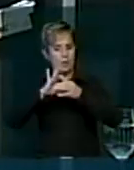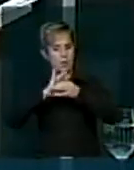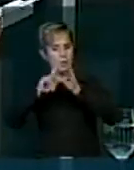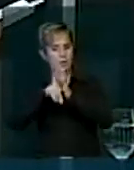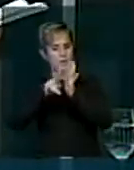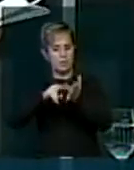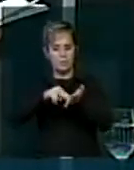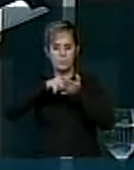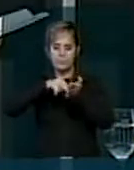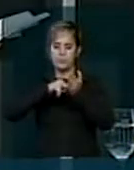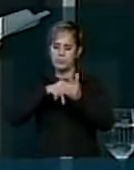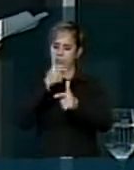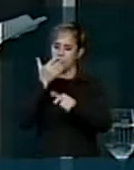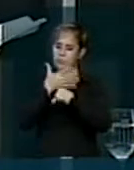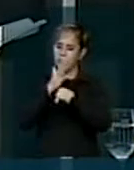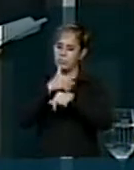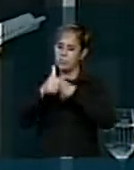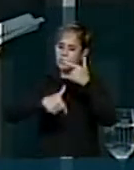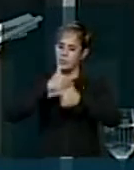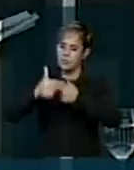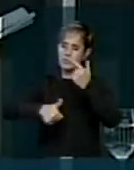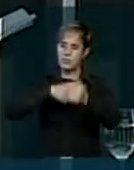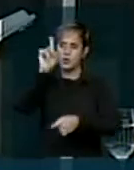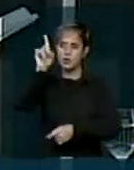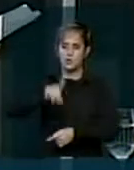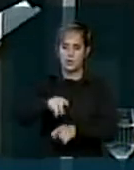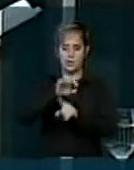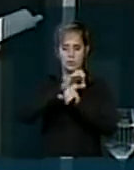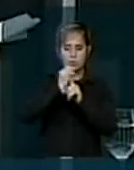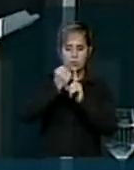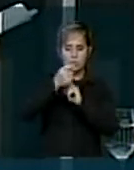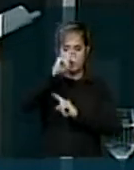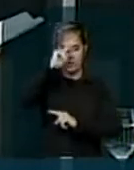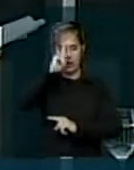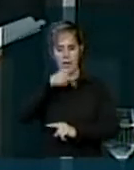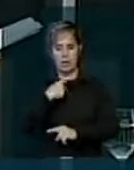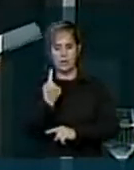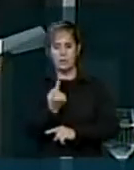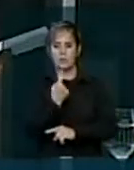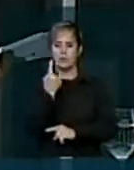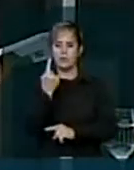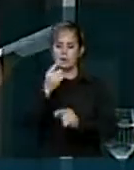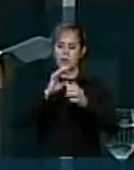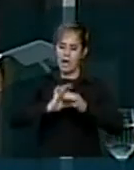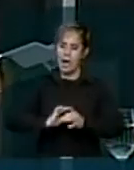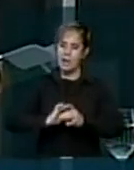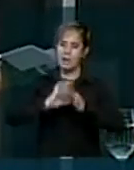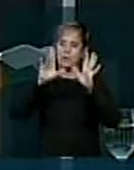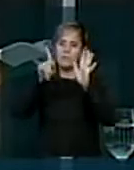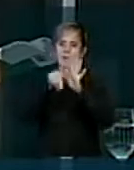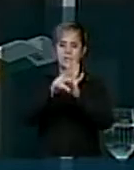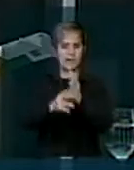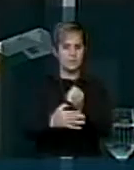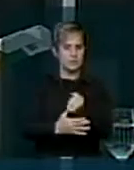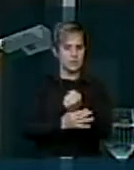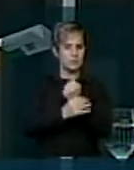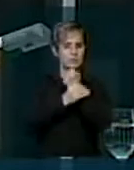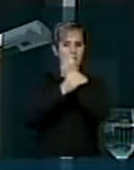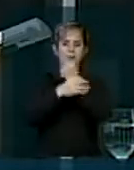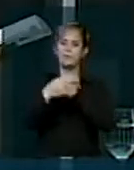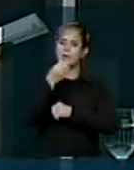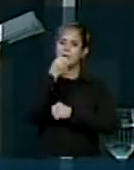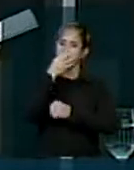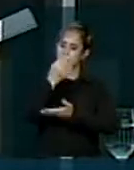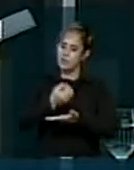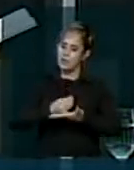o exercício dos direitos sociais individuais, a liberdade, a segurança, o